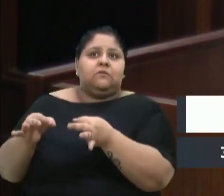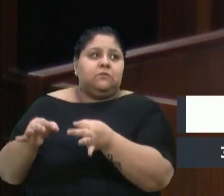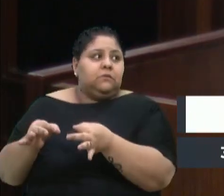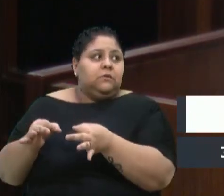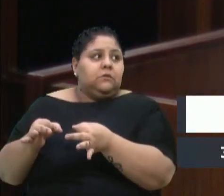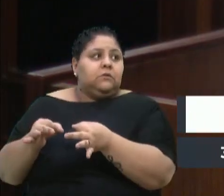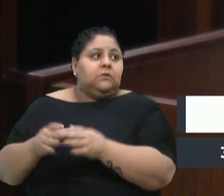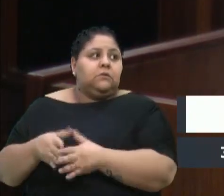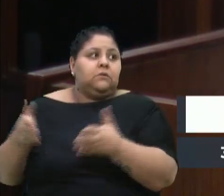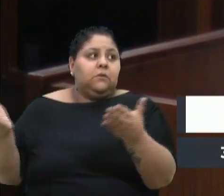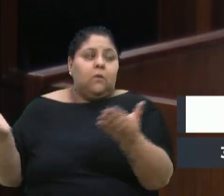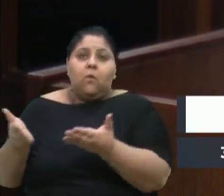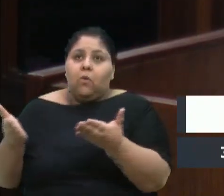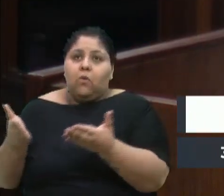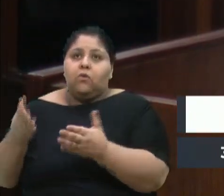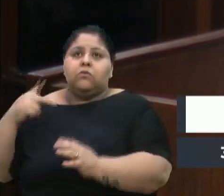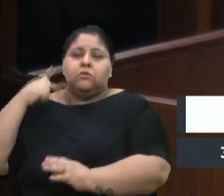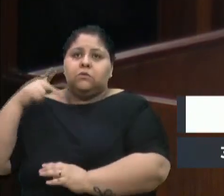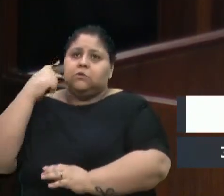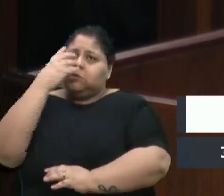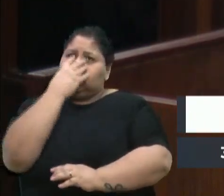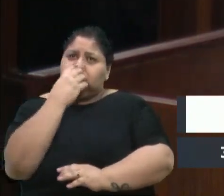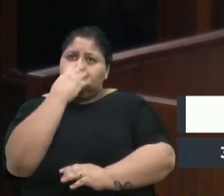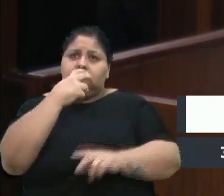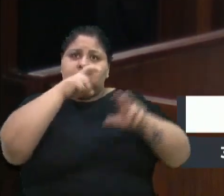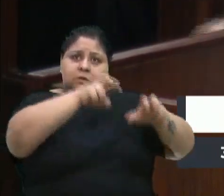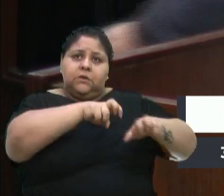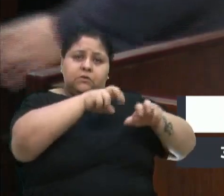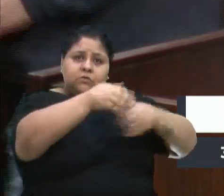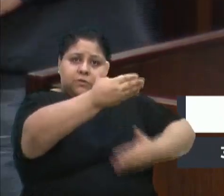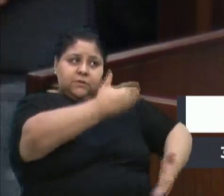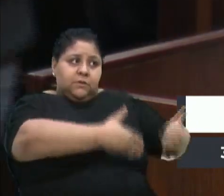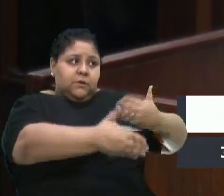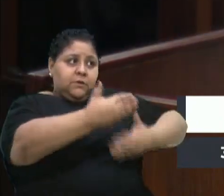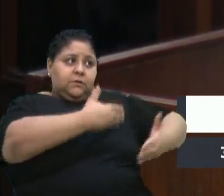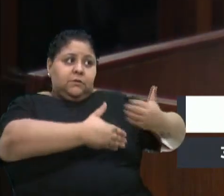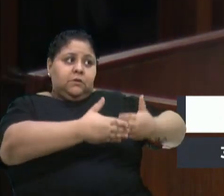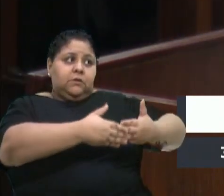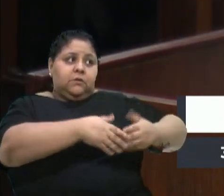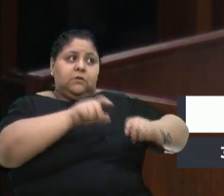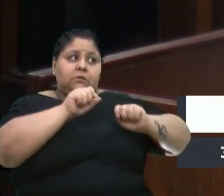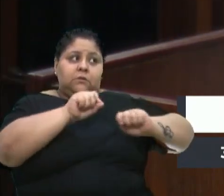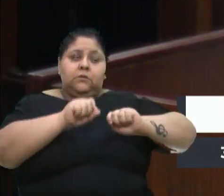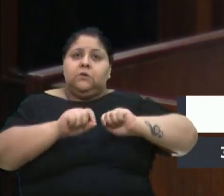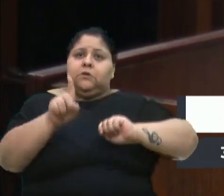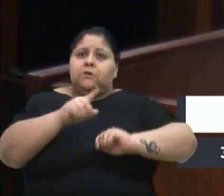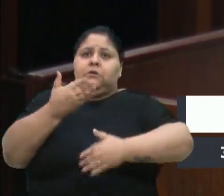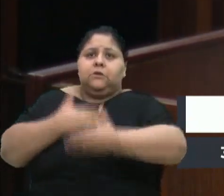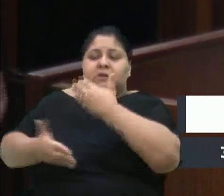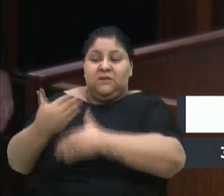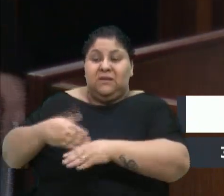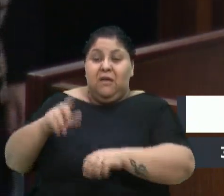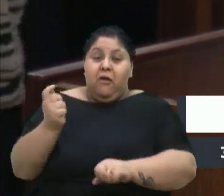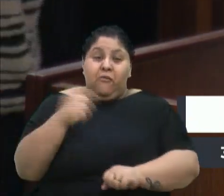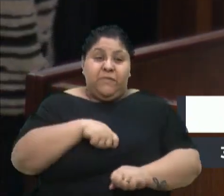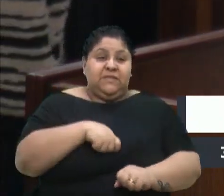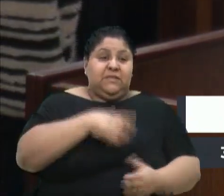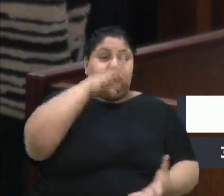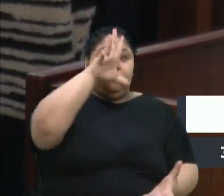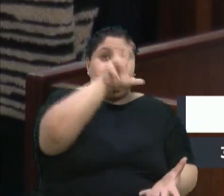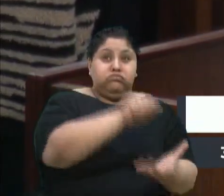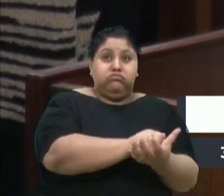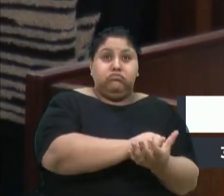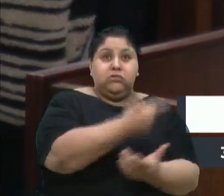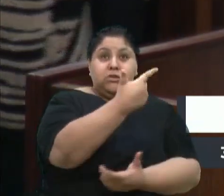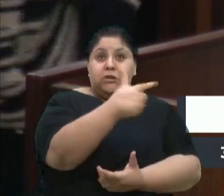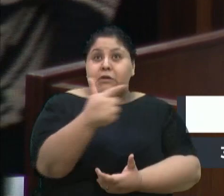vereador Camilo, aqueles agricultores que foram atendidos, os que não foram vão ter que se inscrever todos novamente. E aqueles que